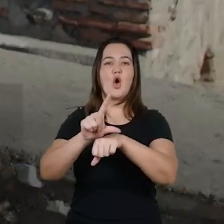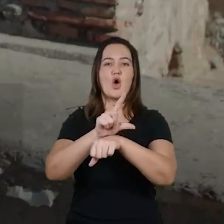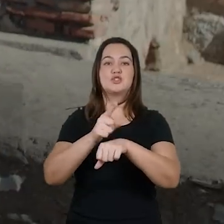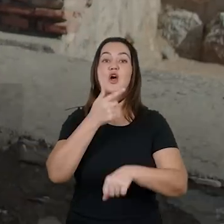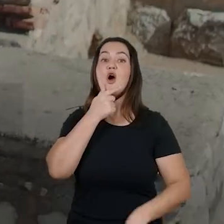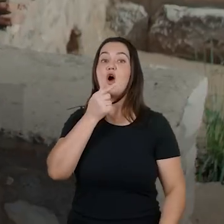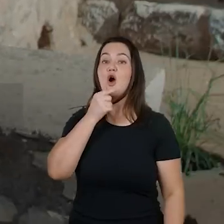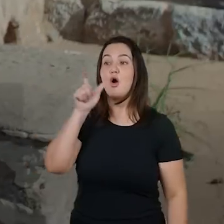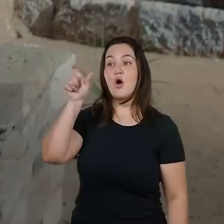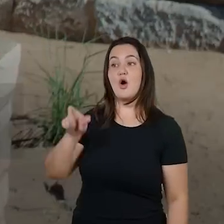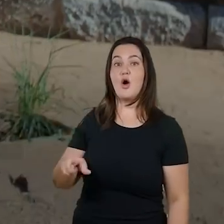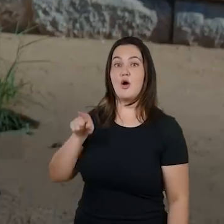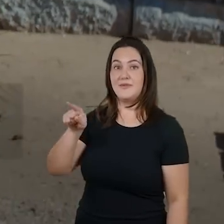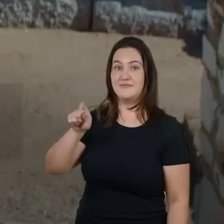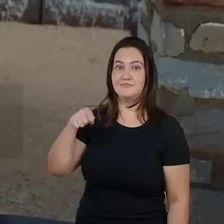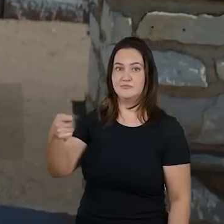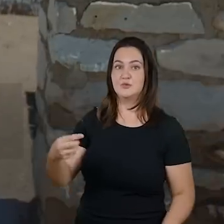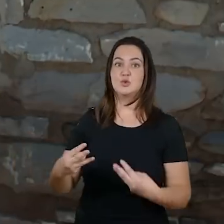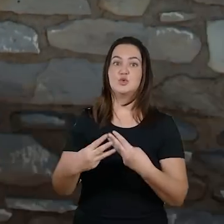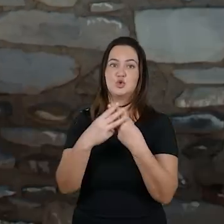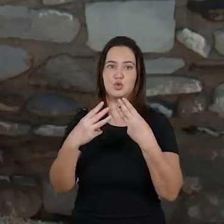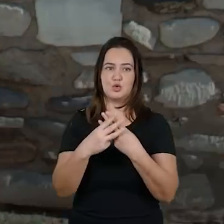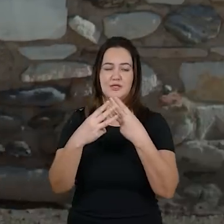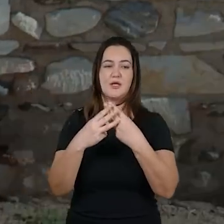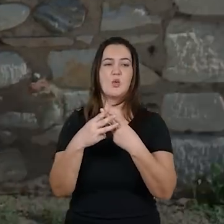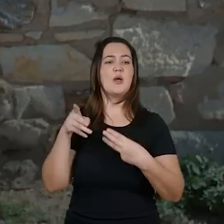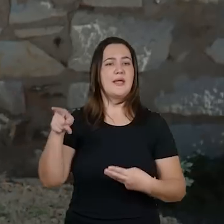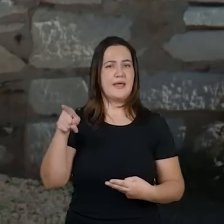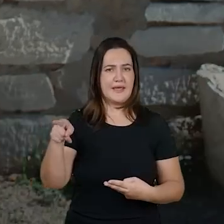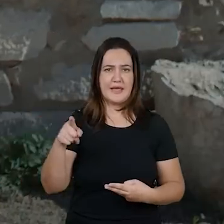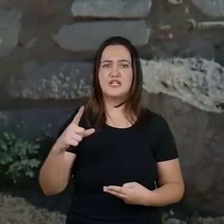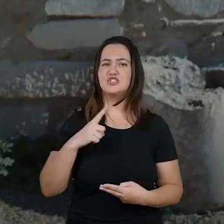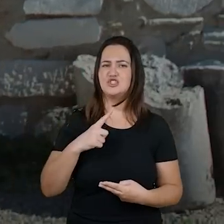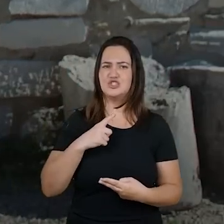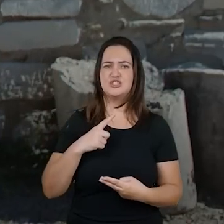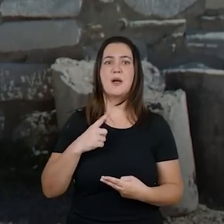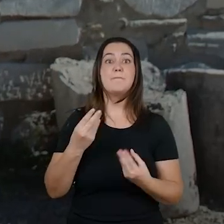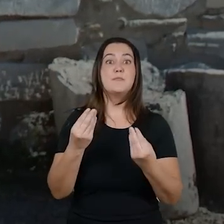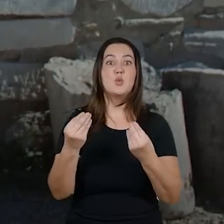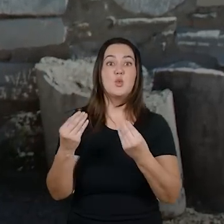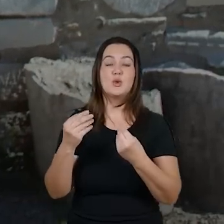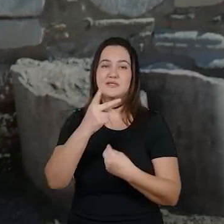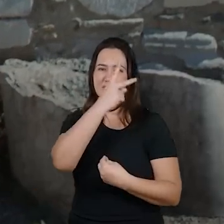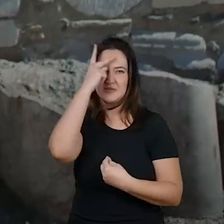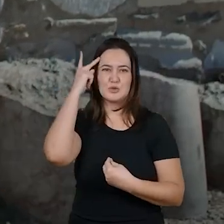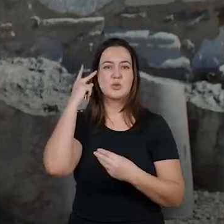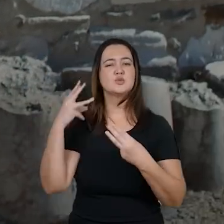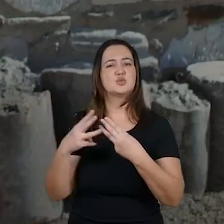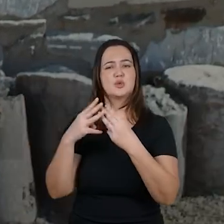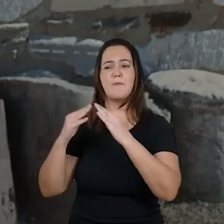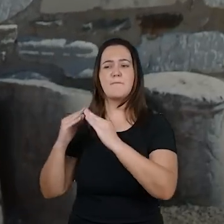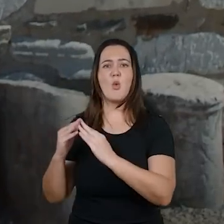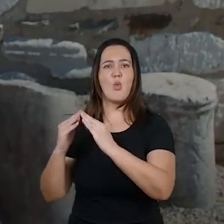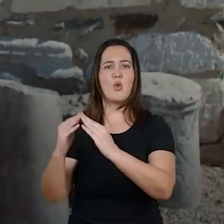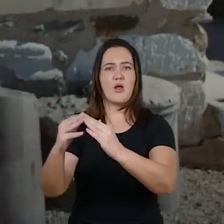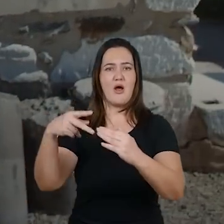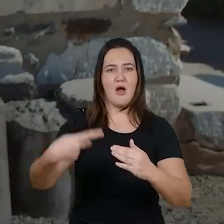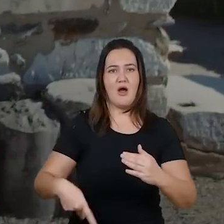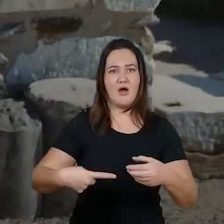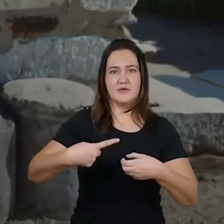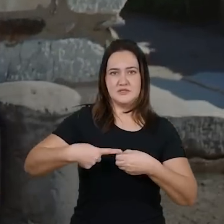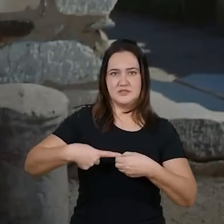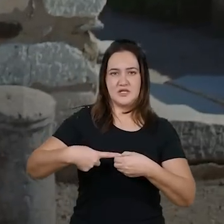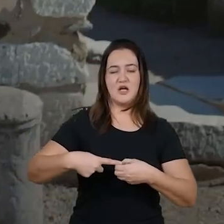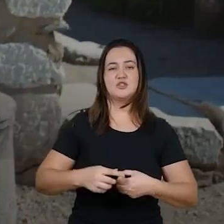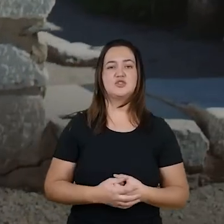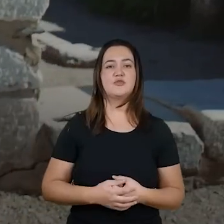loja de um judeu, que eu falei que os judeus dominavam essa área aqui da cidade. Nós estamos pertinho da sinagoga e você